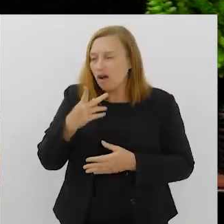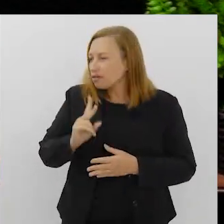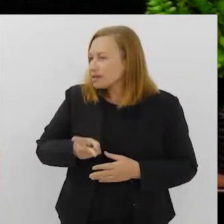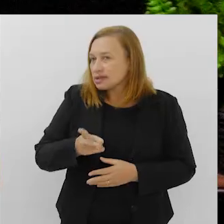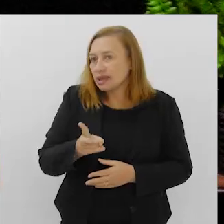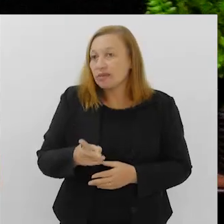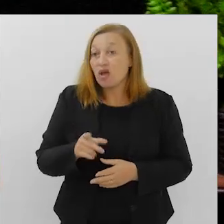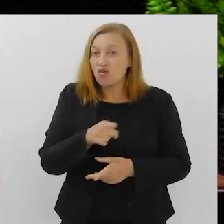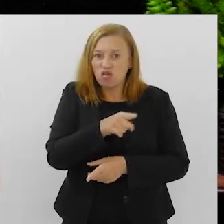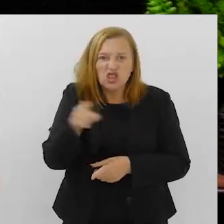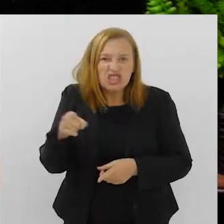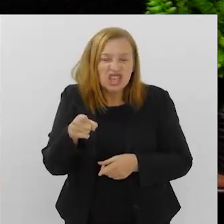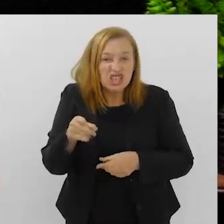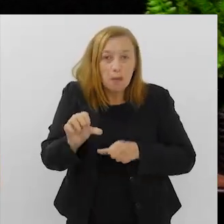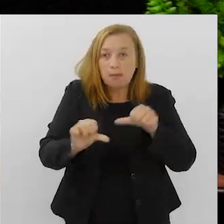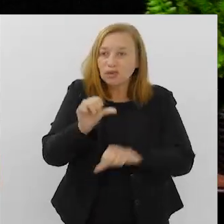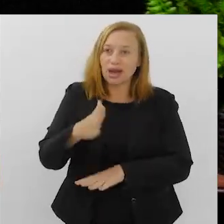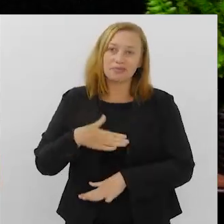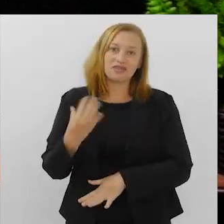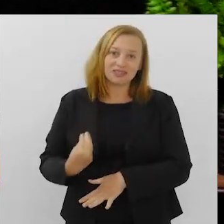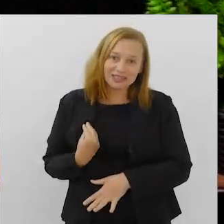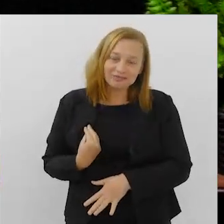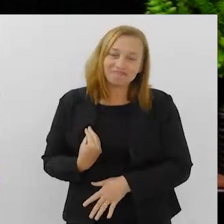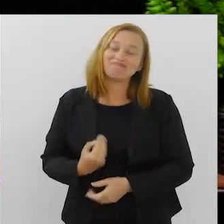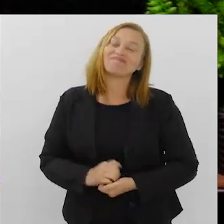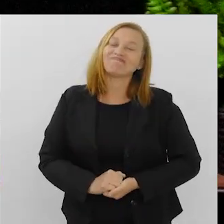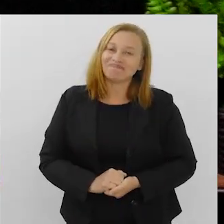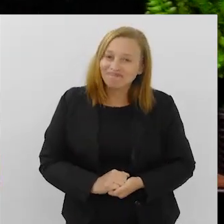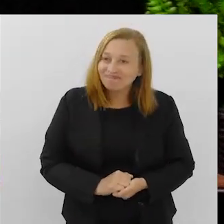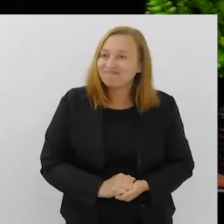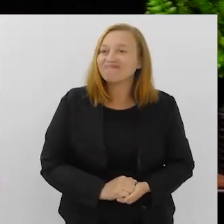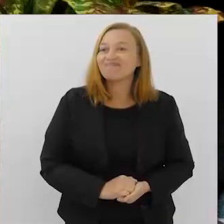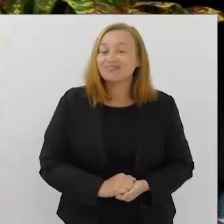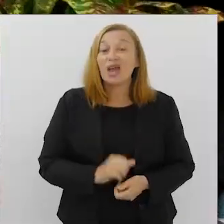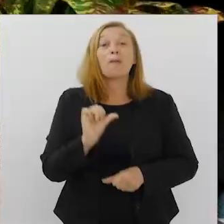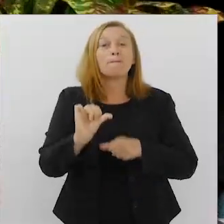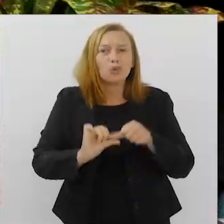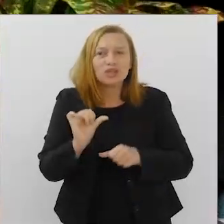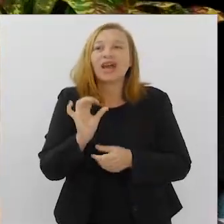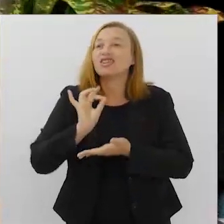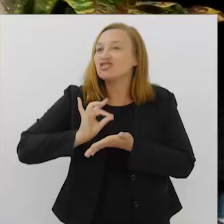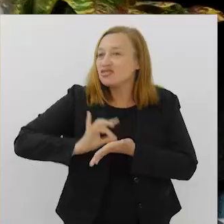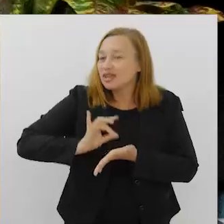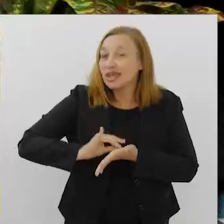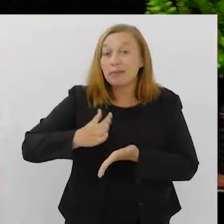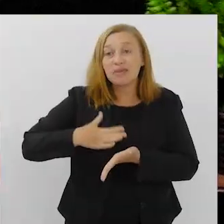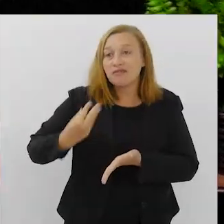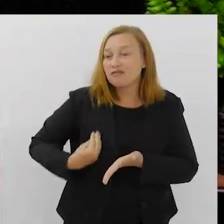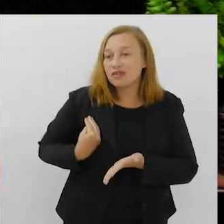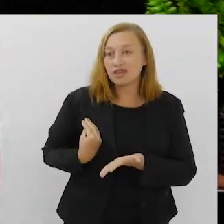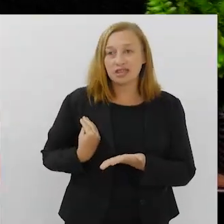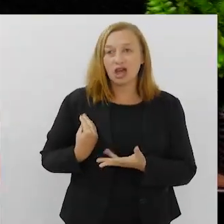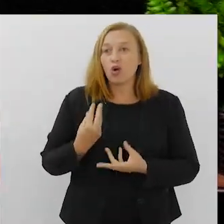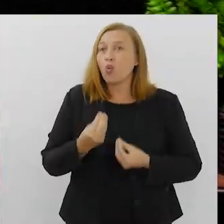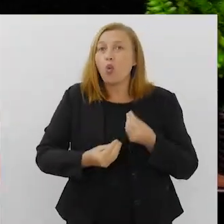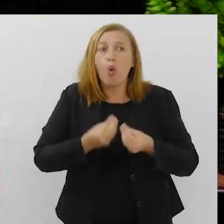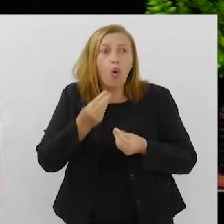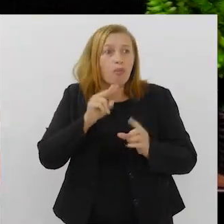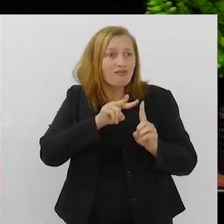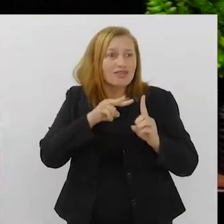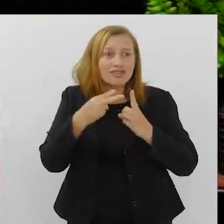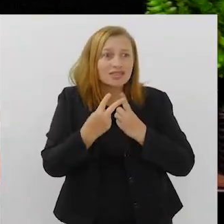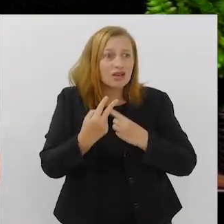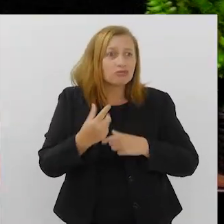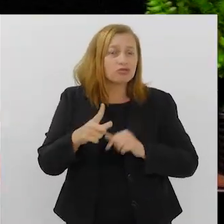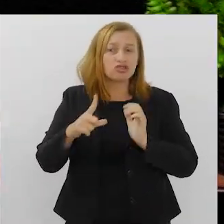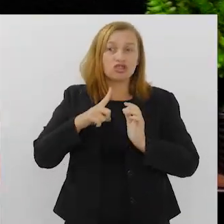eu falo até hoje, vocês mudaram a minha vida. mudaram completamente a minha vida, a